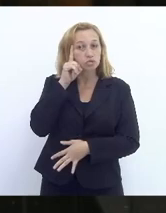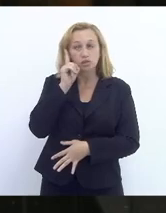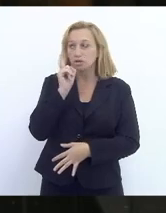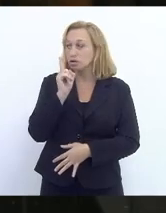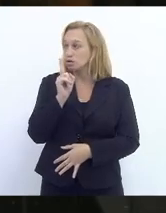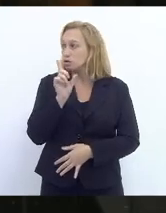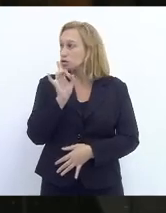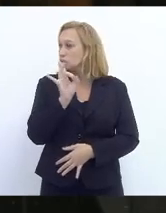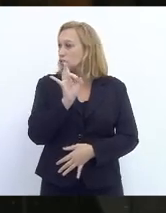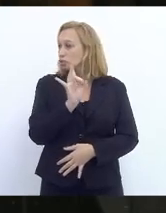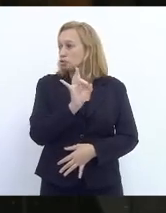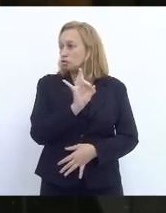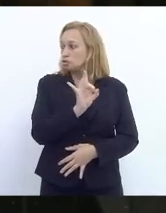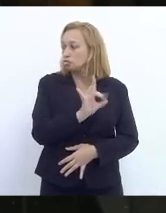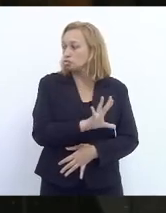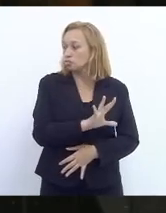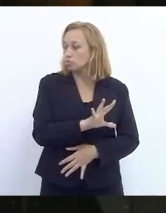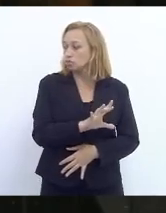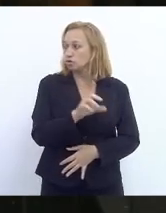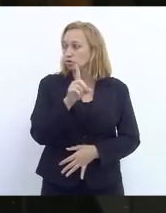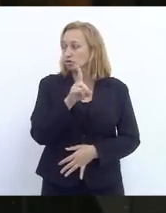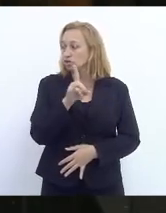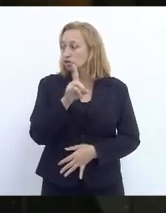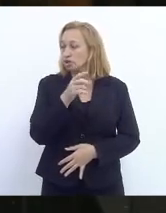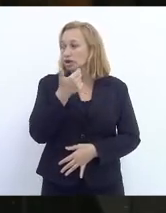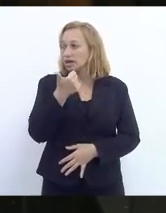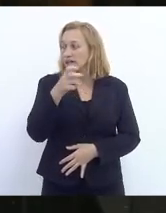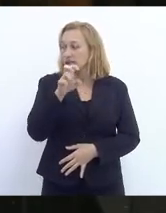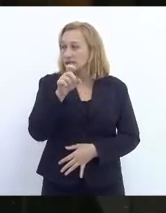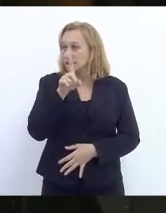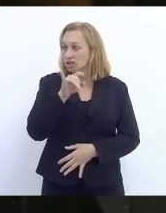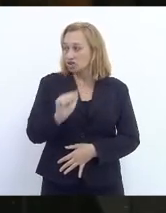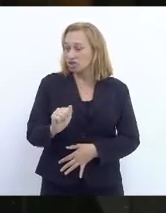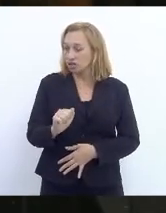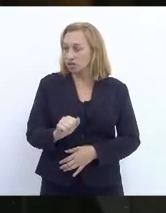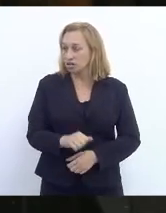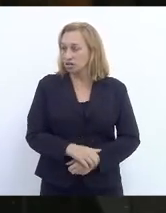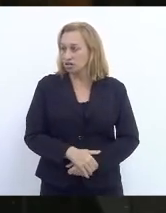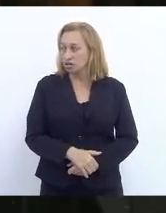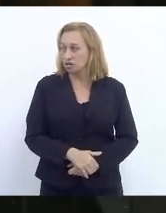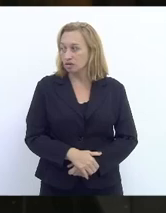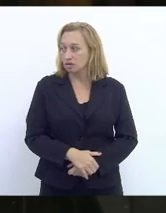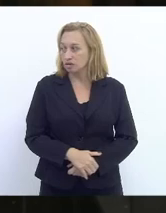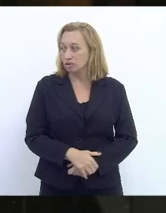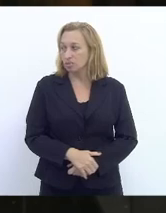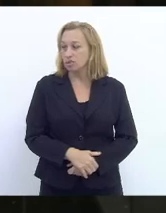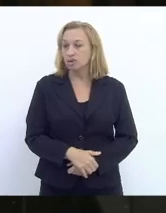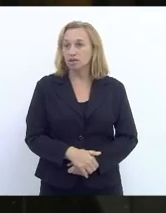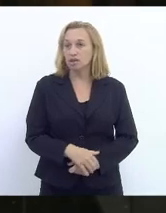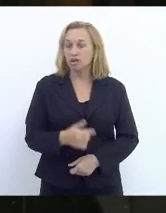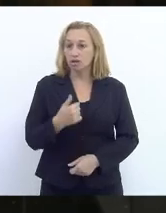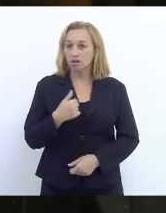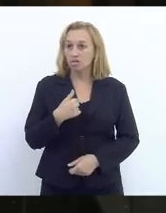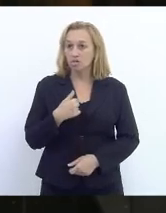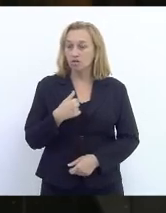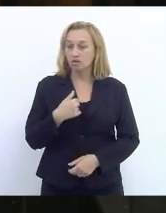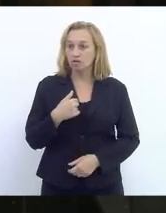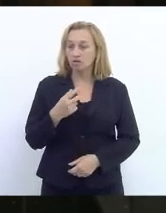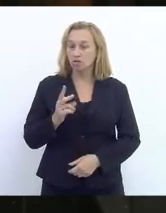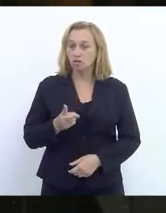dos últimos 15 dias eu vou continuar a chamar